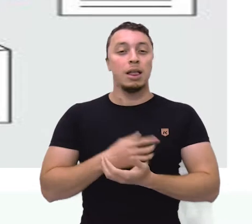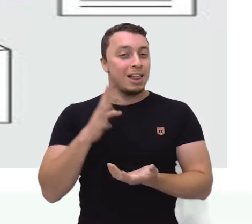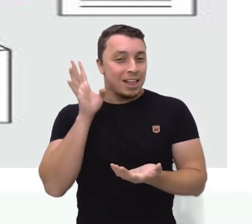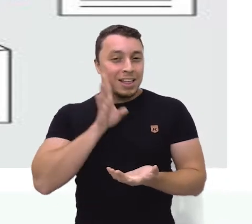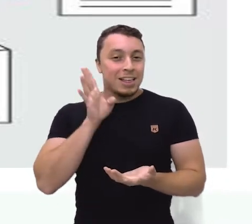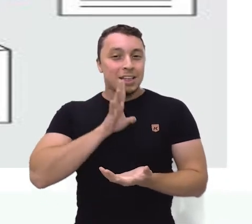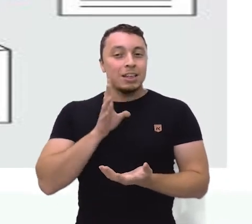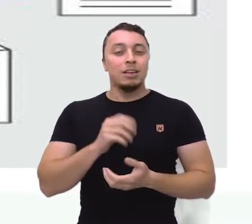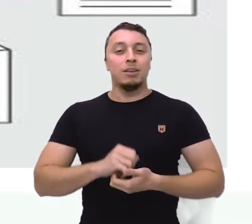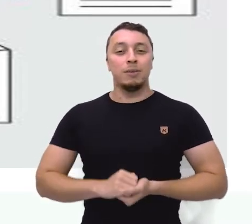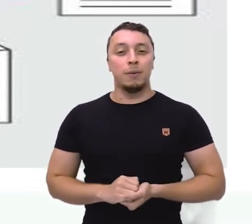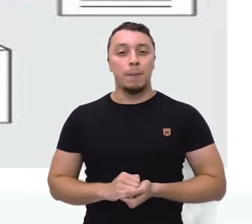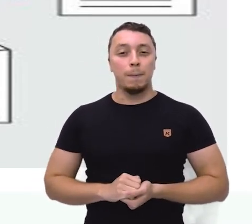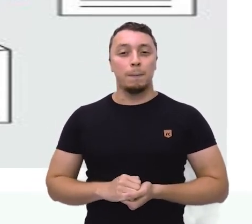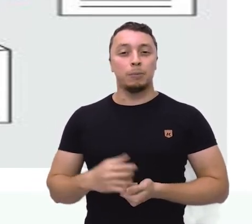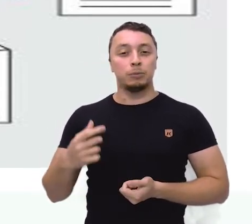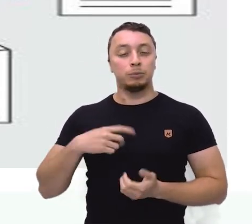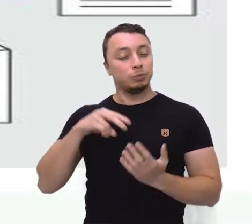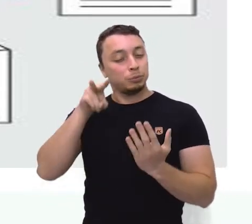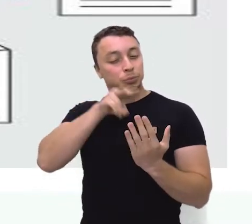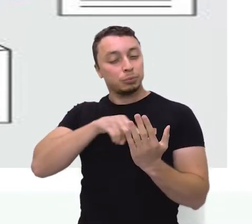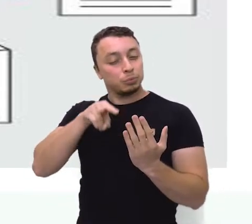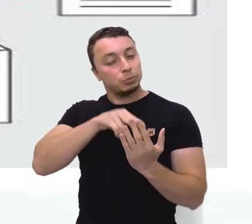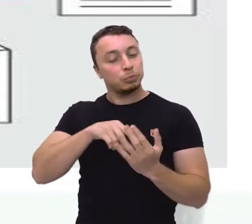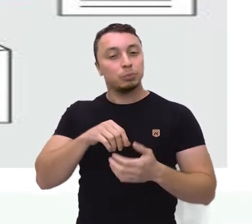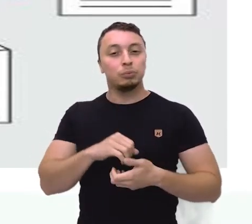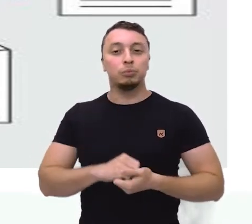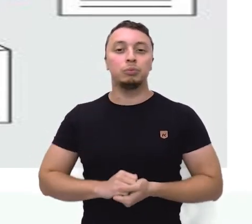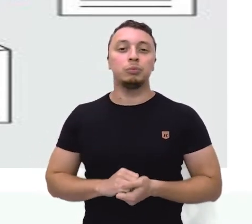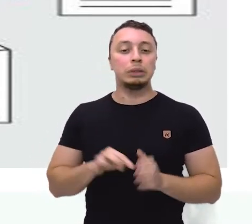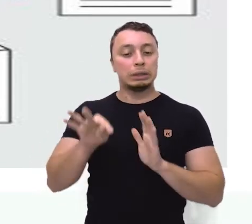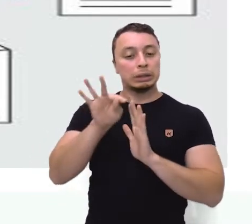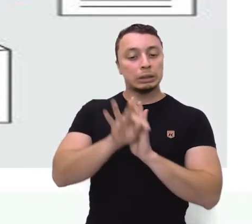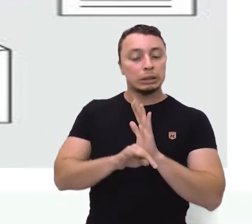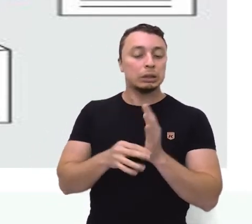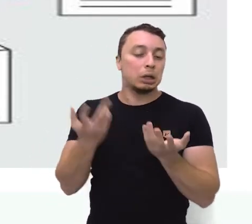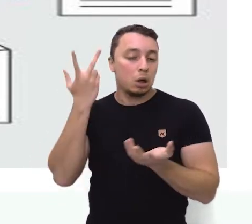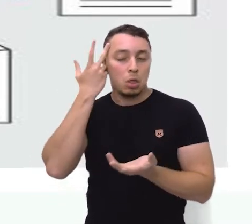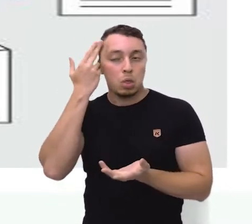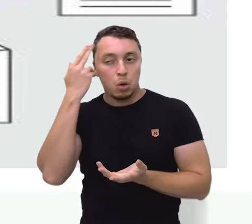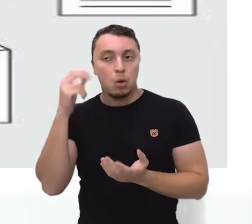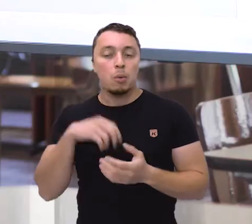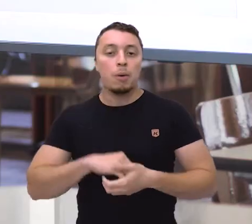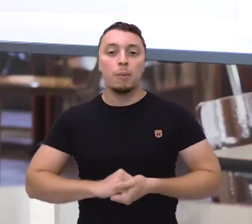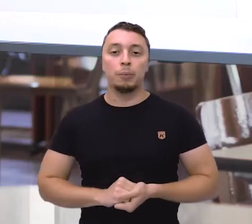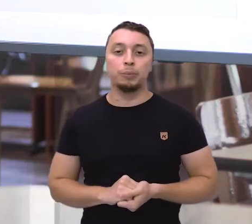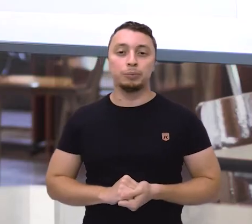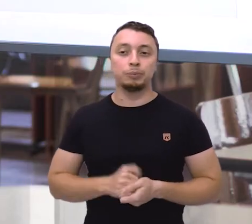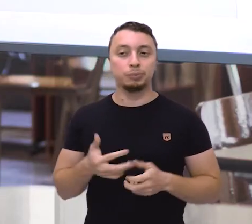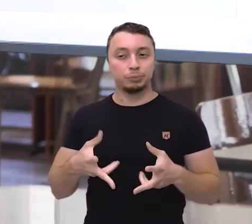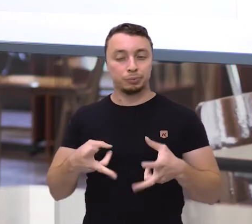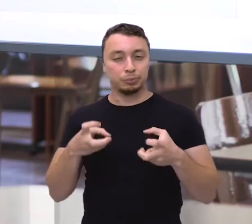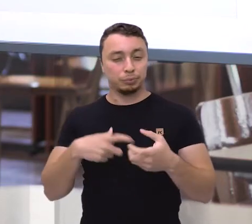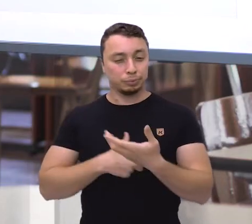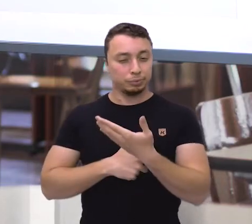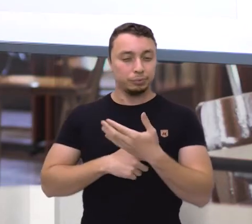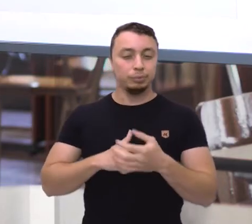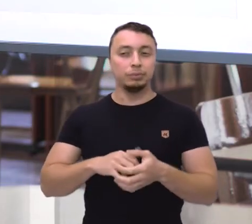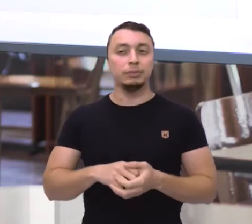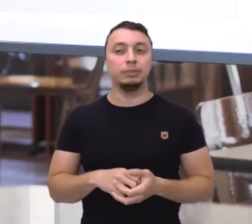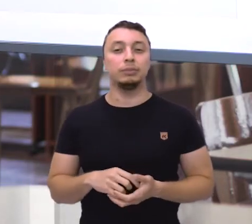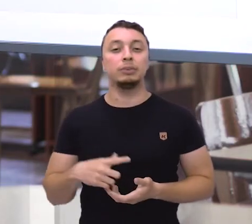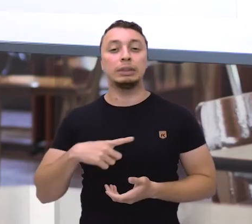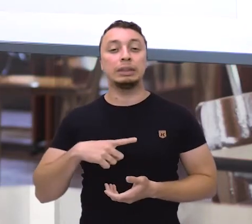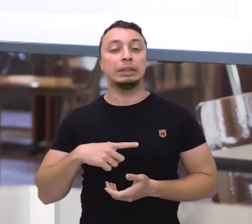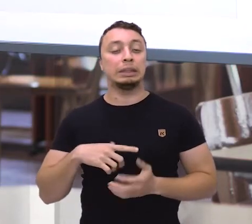para vocês uma visualização do que trata o texto tradicional, o texto normal e o hipertexto. Percebam que o texto normal, ele